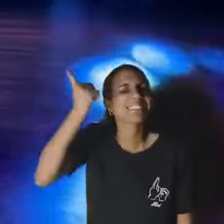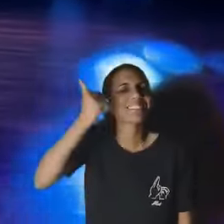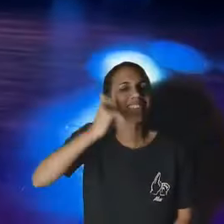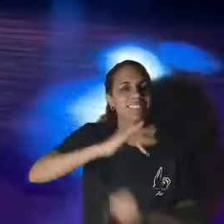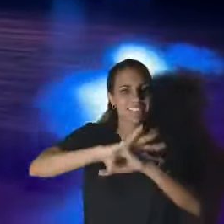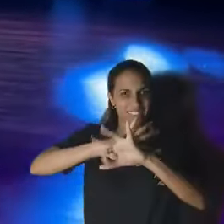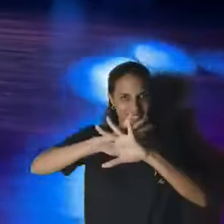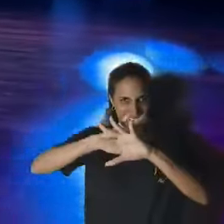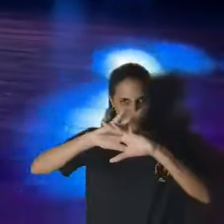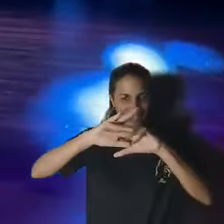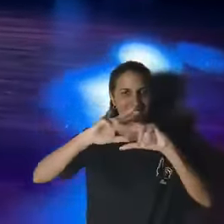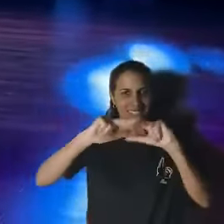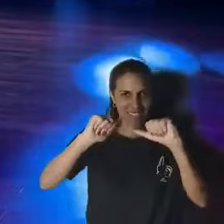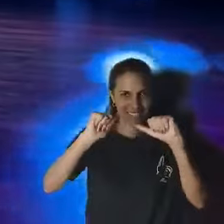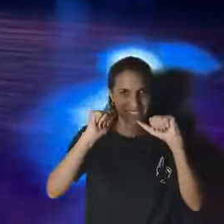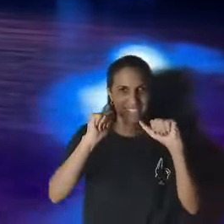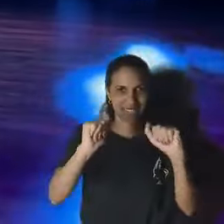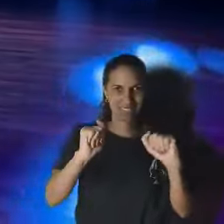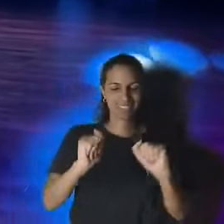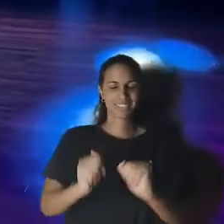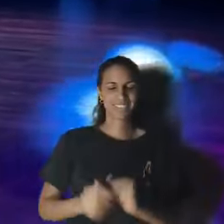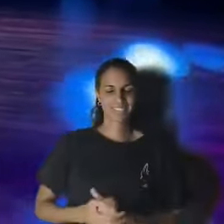curar.